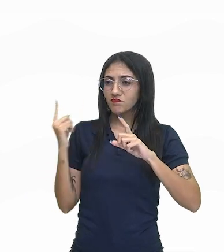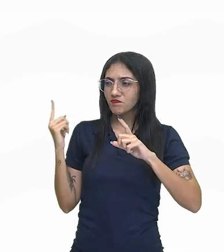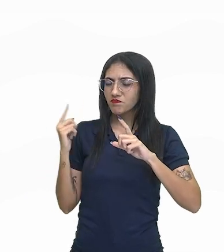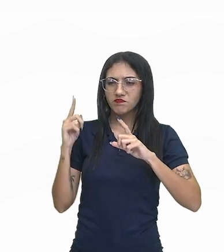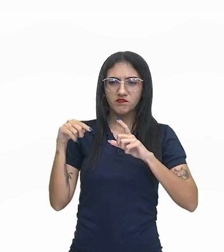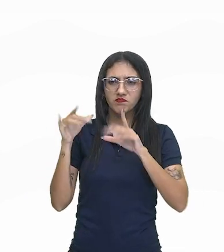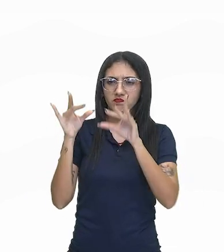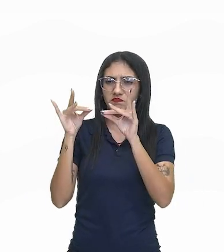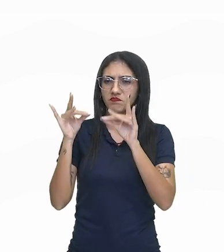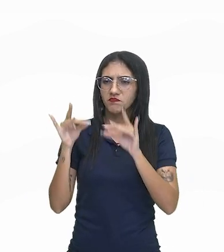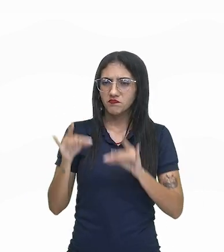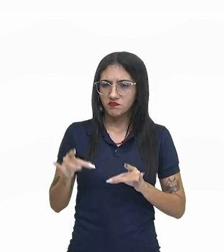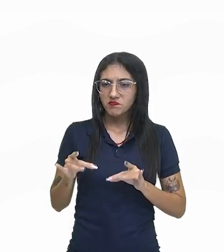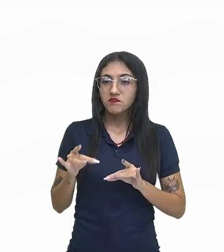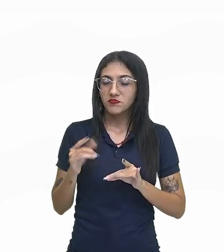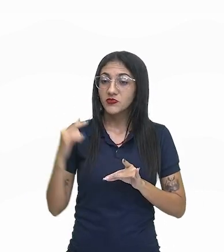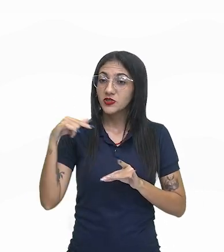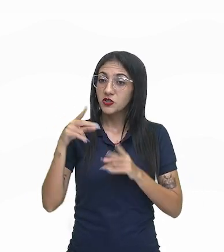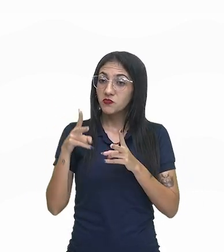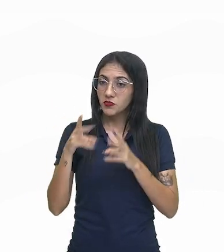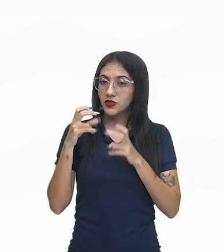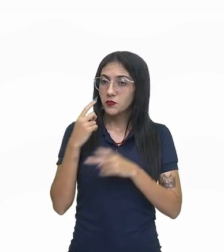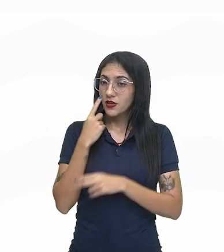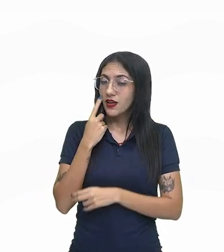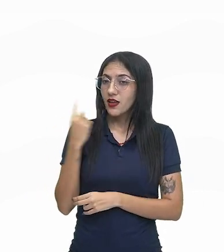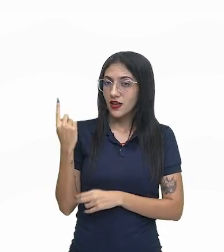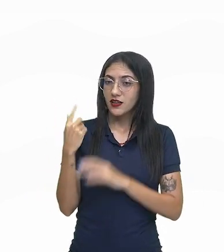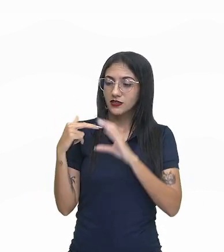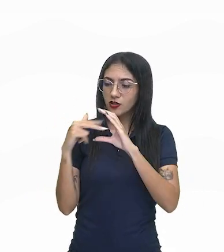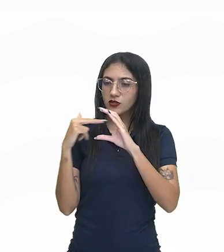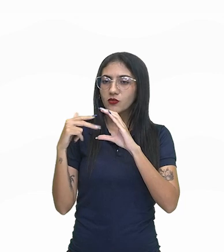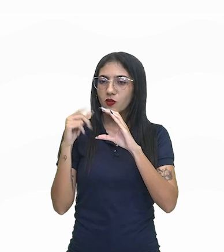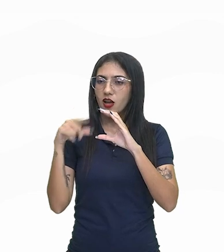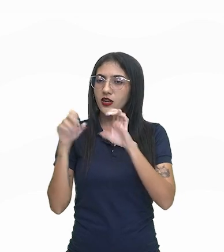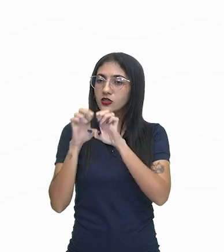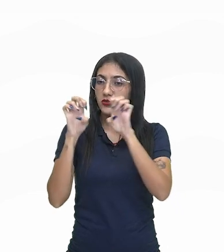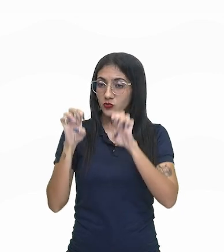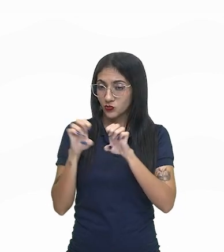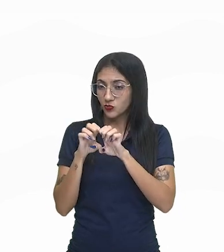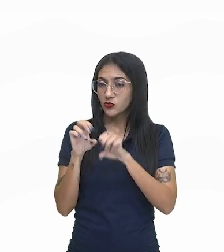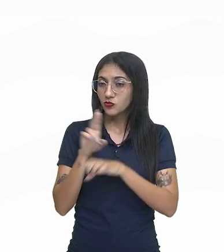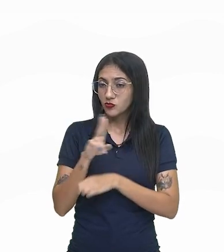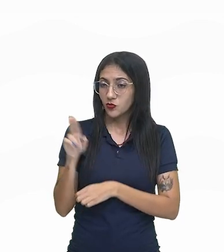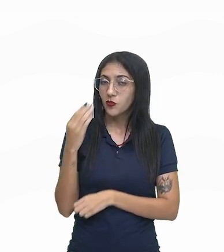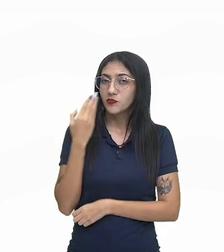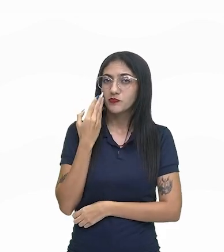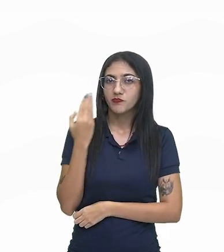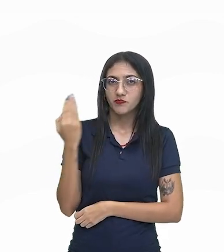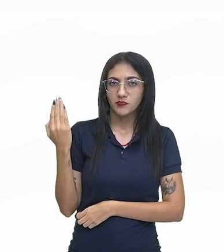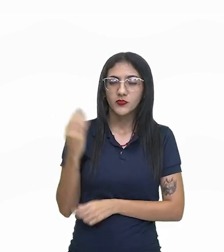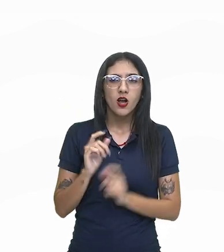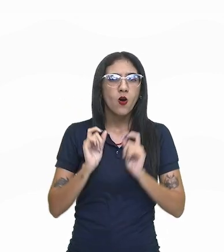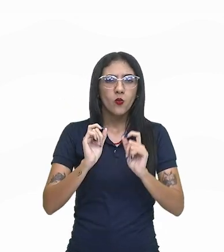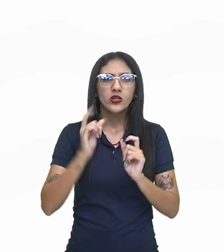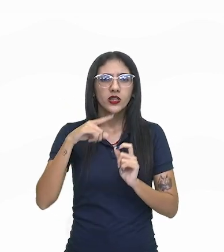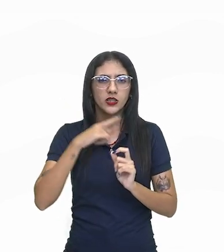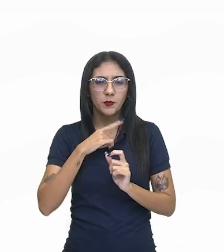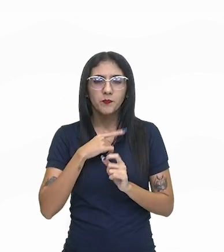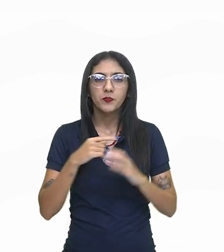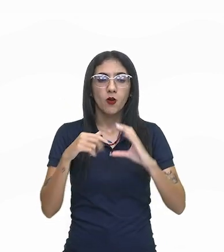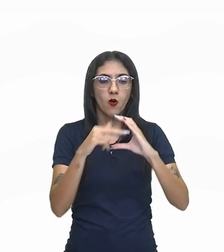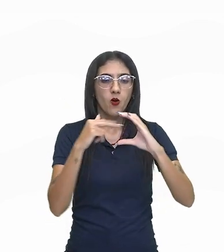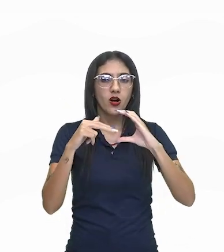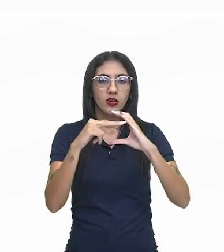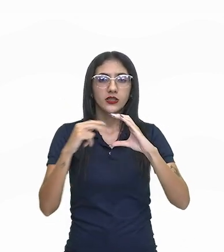a presença, você vai visualizar a presença dessa estrutura, né, chamada cloroplasto. O que eles são? Eles são organelas